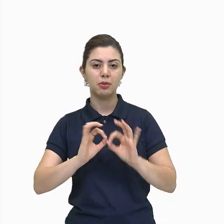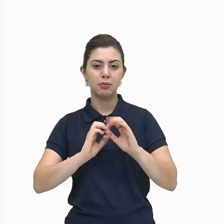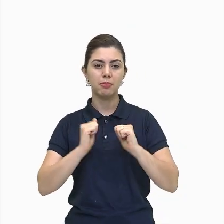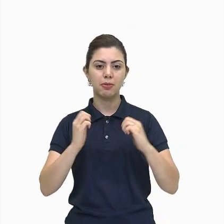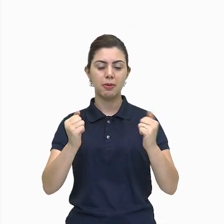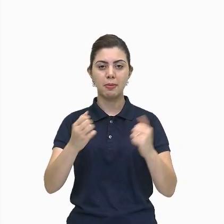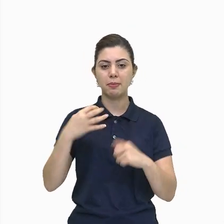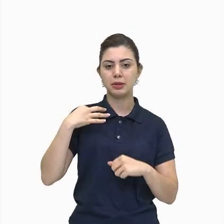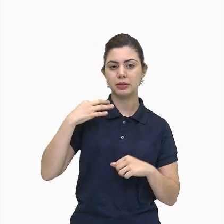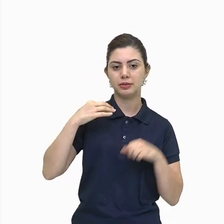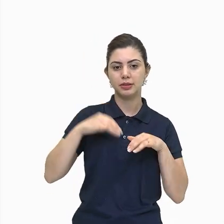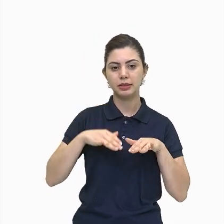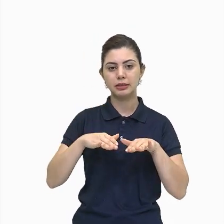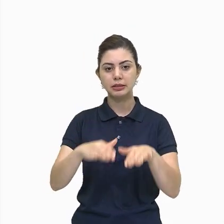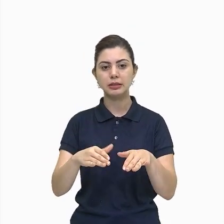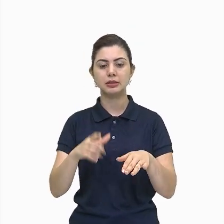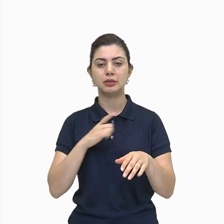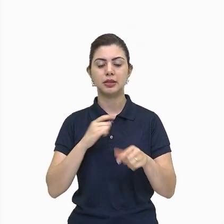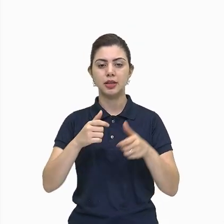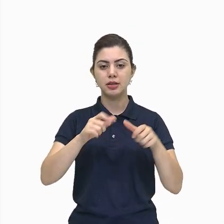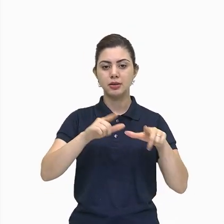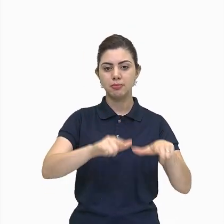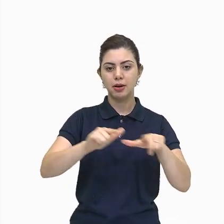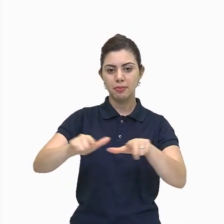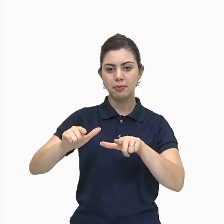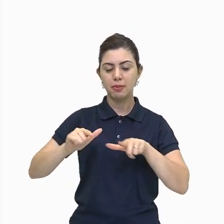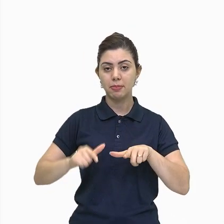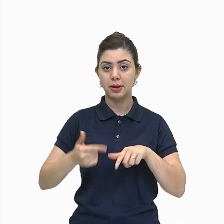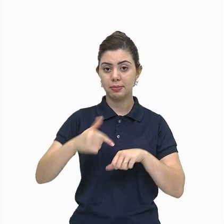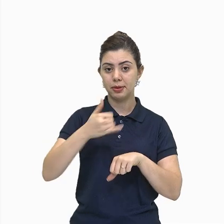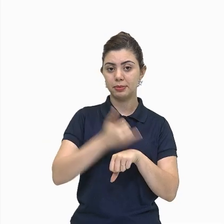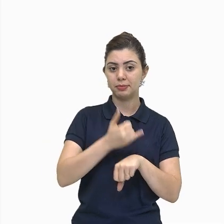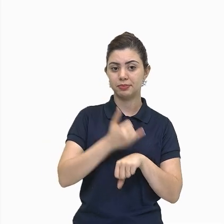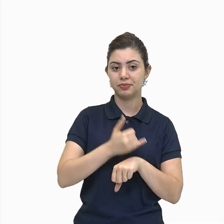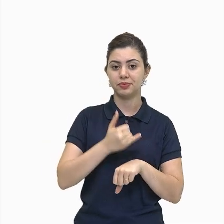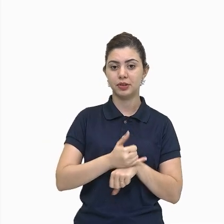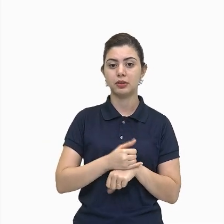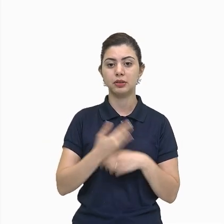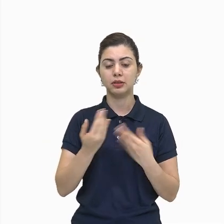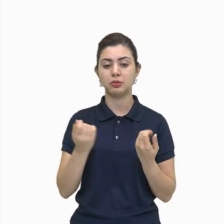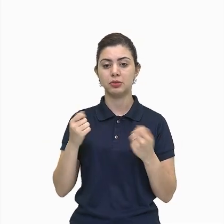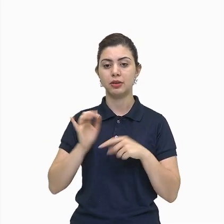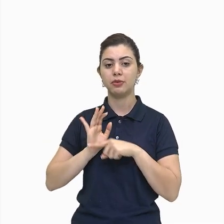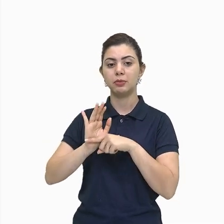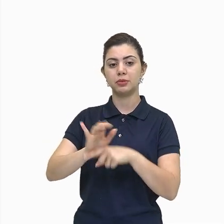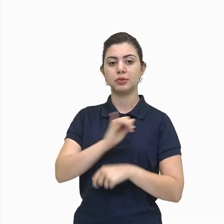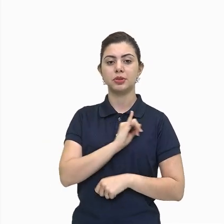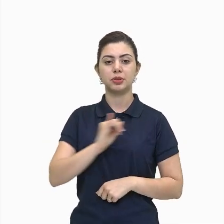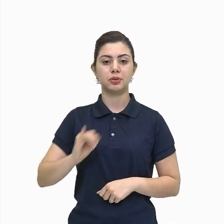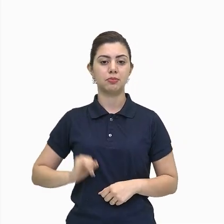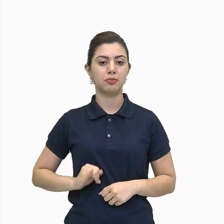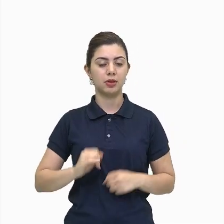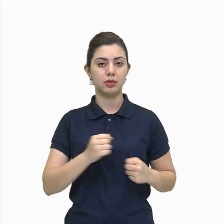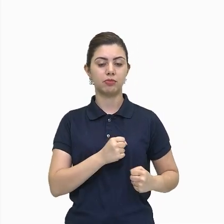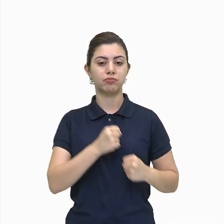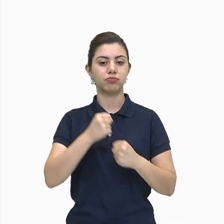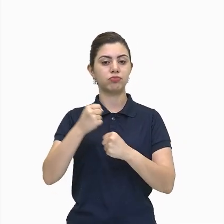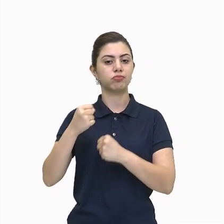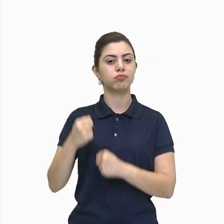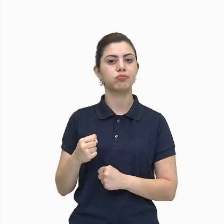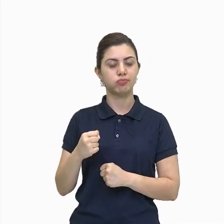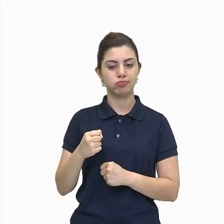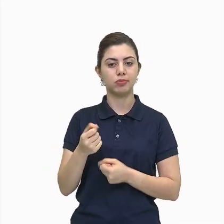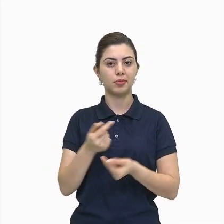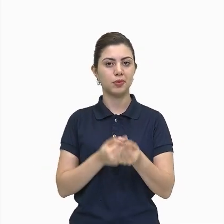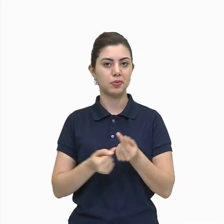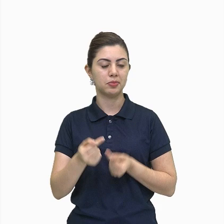tecidos, cerâmica e metalurgia. Essas atividades sustentavam impérios poderosos e redes comerciais extensas. E a gente viu